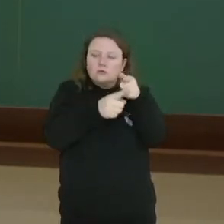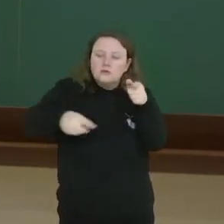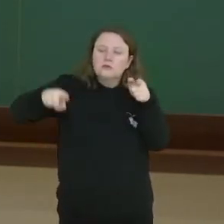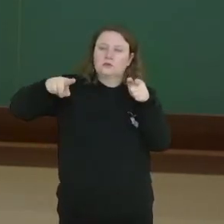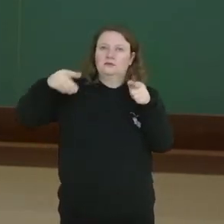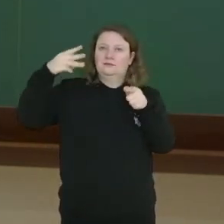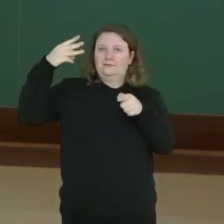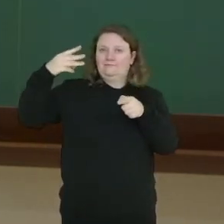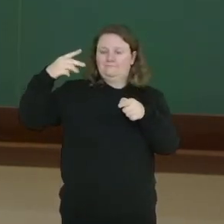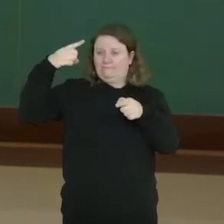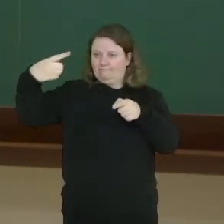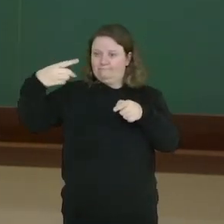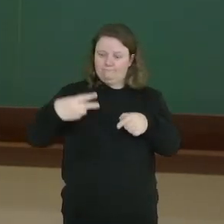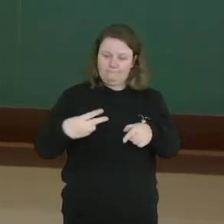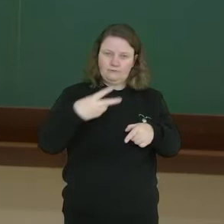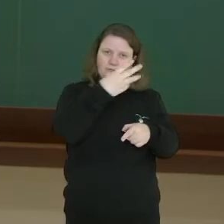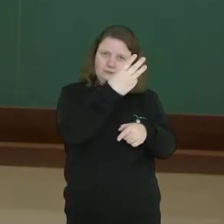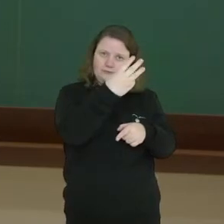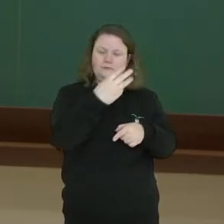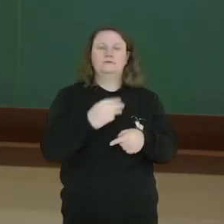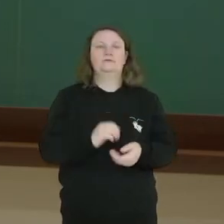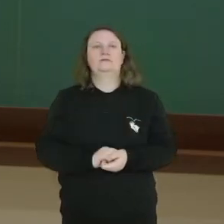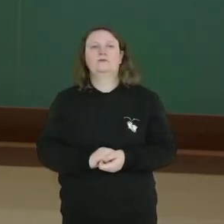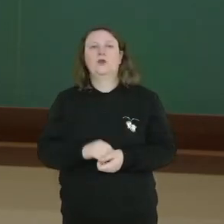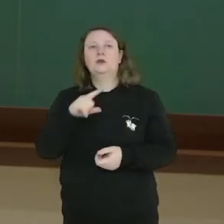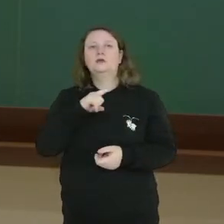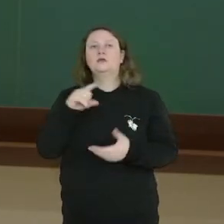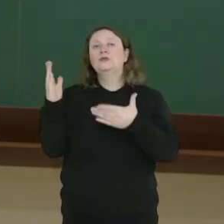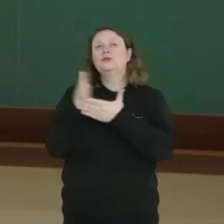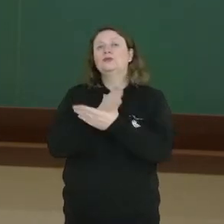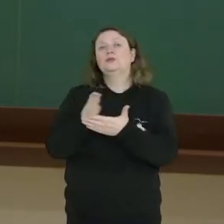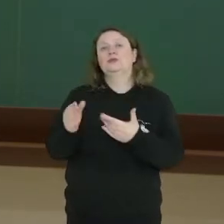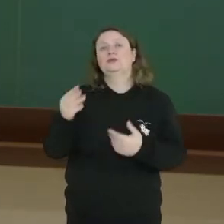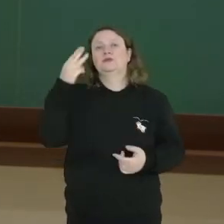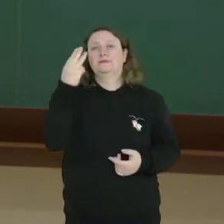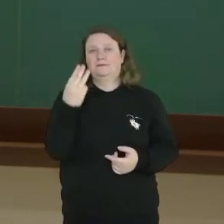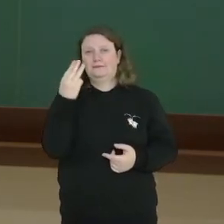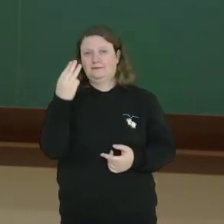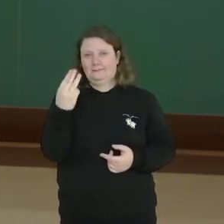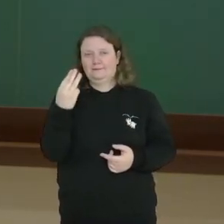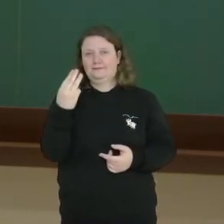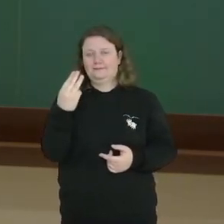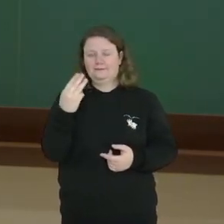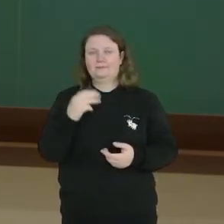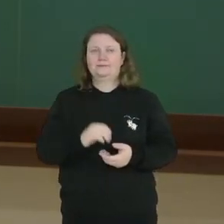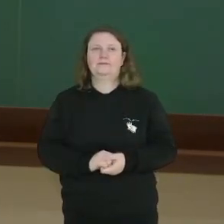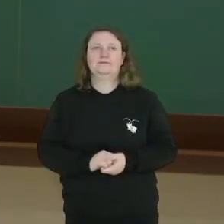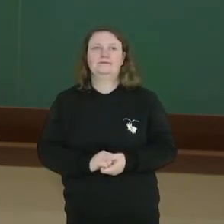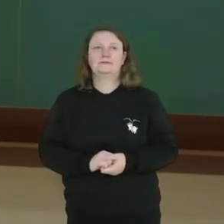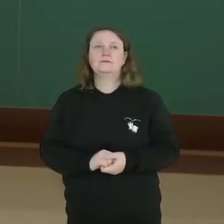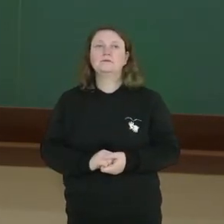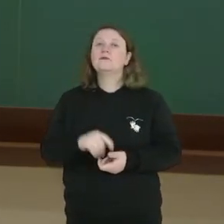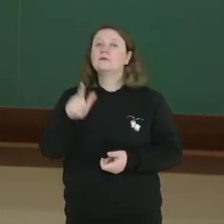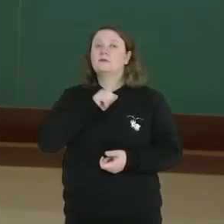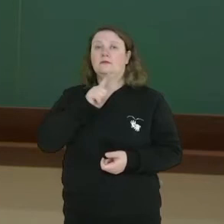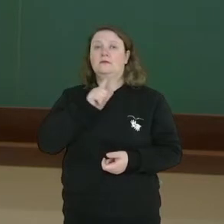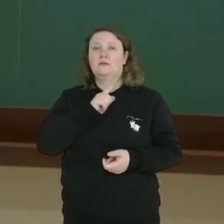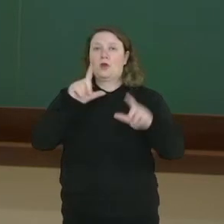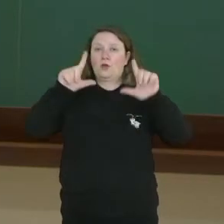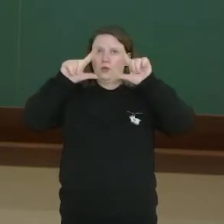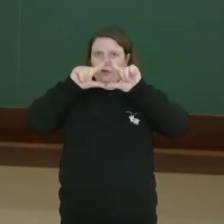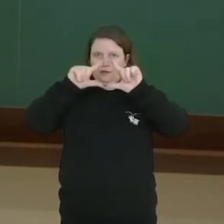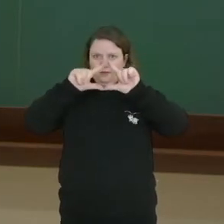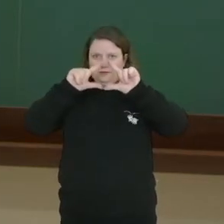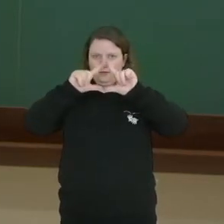lá, ó, inscrito, tá bom? Porque foi dividido em três arcos ali congruentes. Então eu tenho o triângulo,